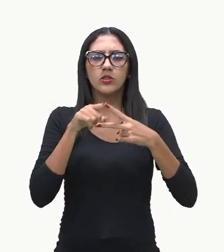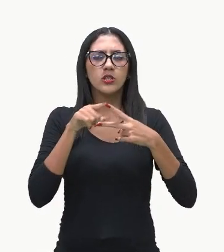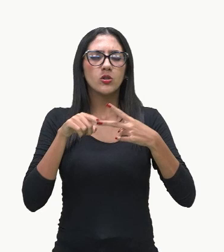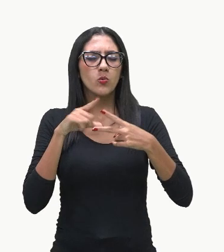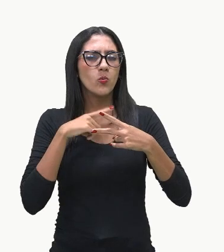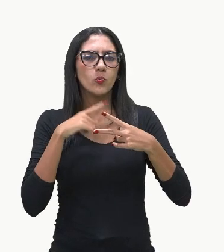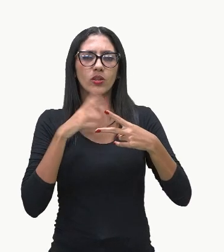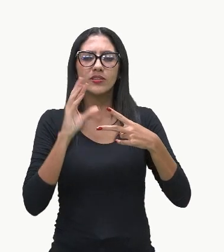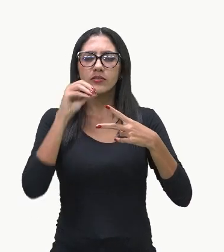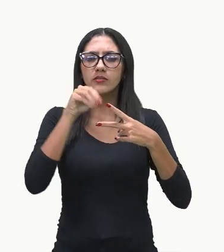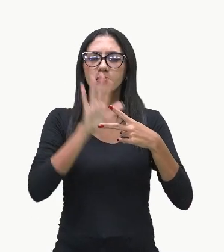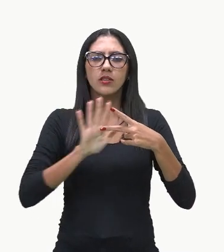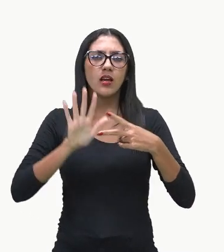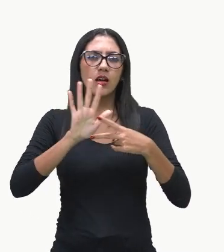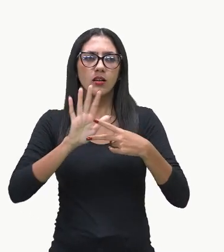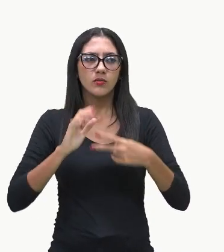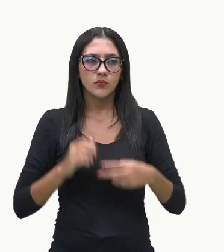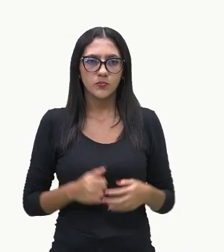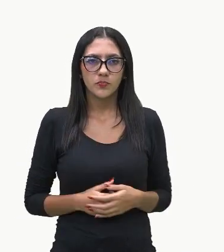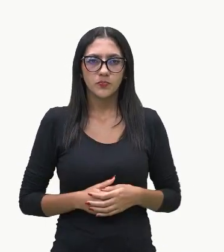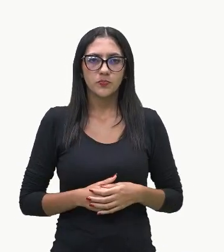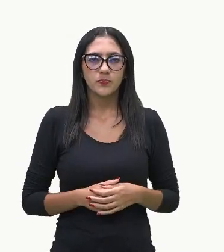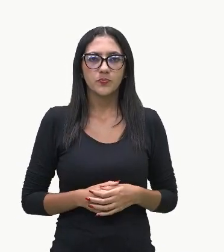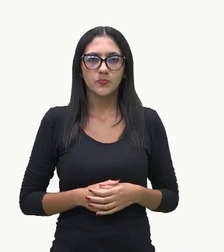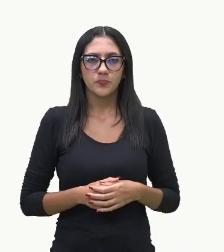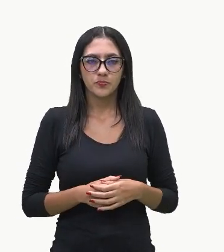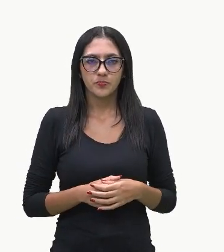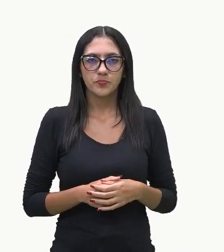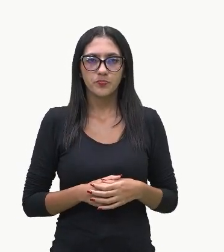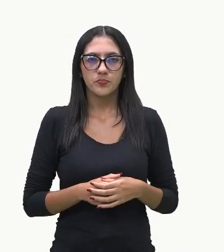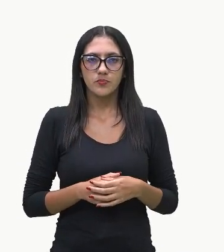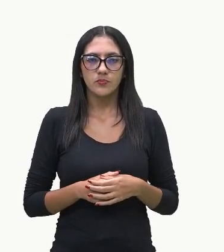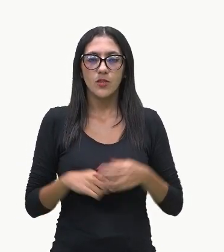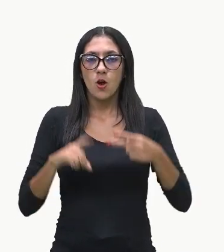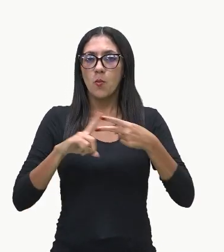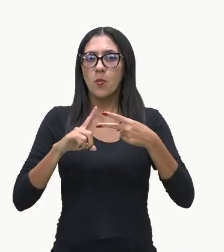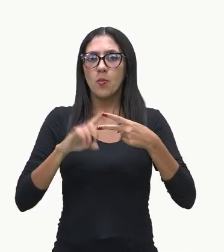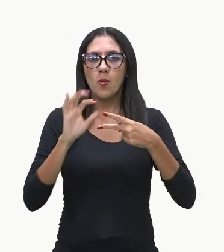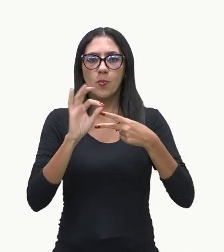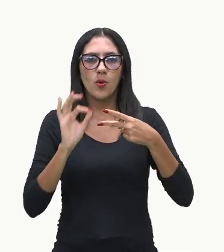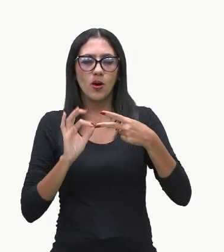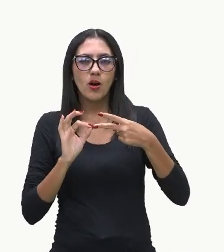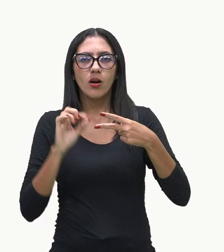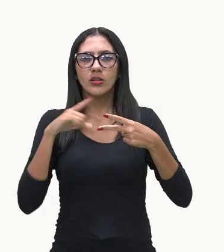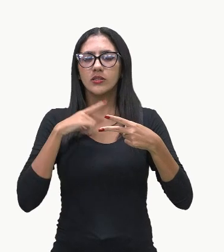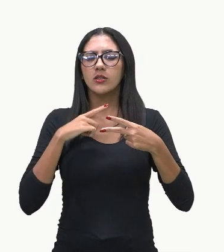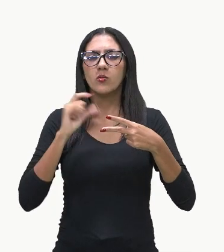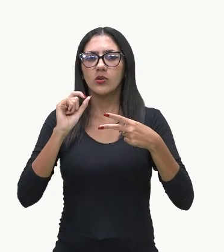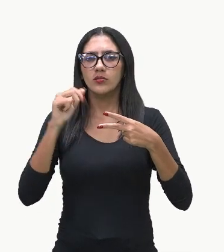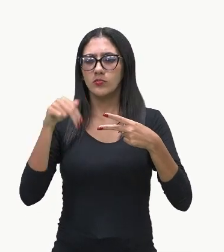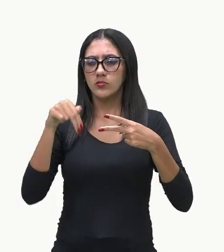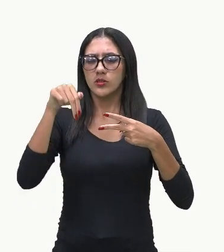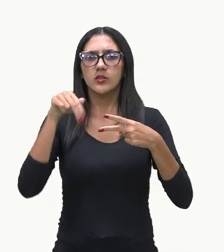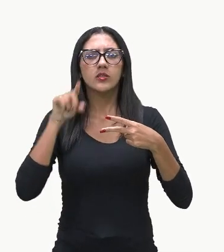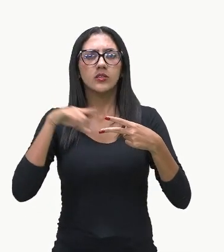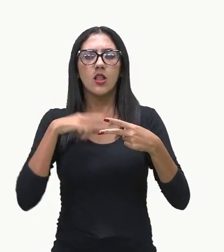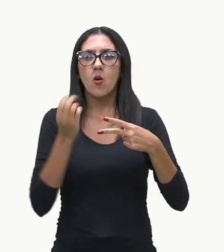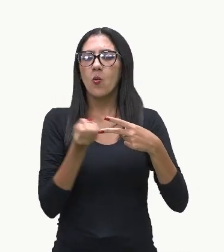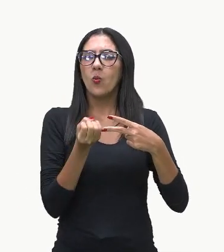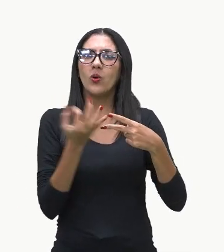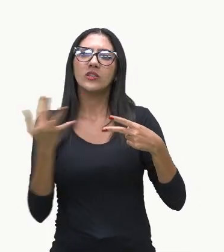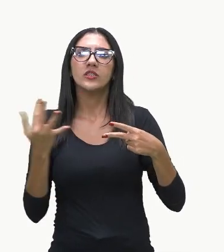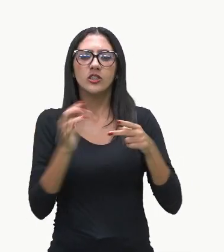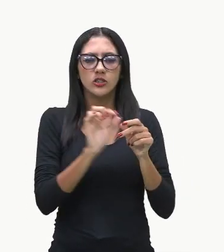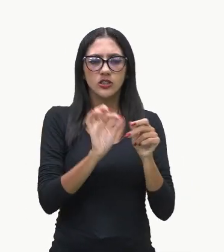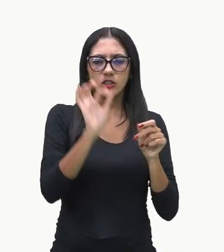ângulos internos. Sabe por quê? Em polígonos com N lados, essa aqui é a quantidade de lados, que no nosso